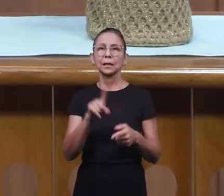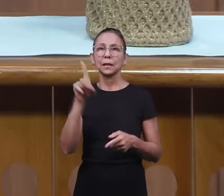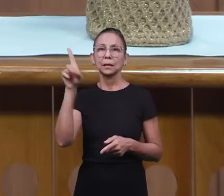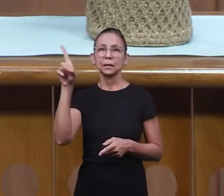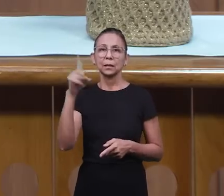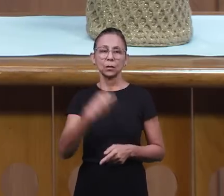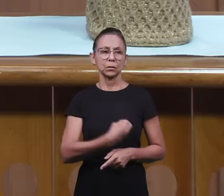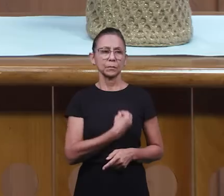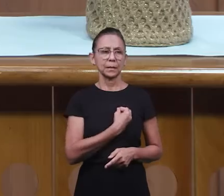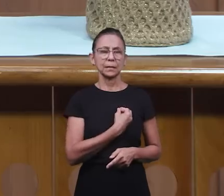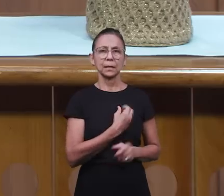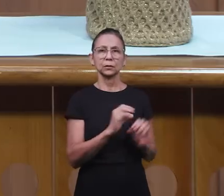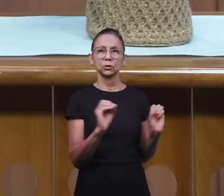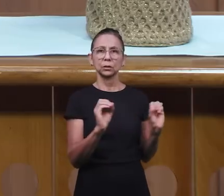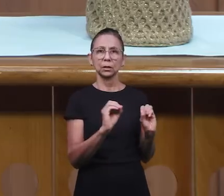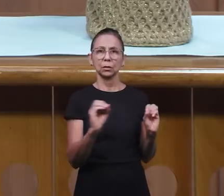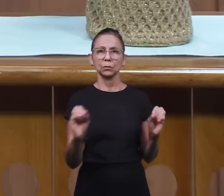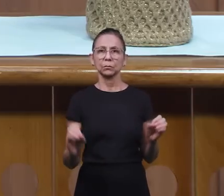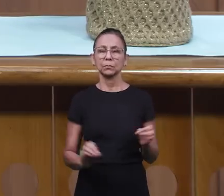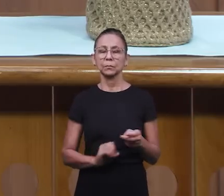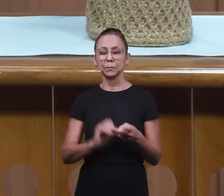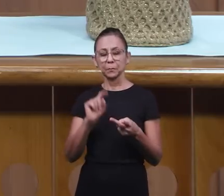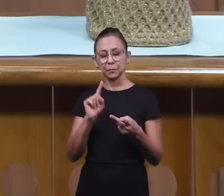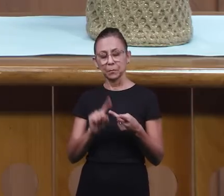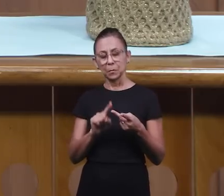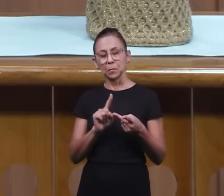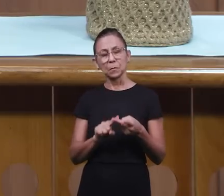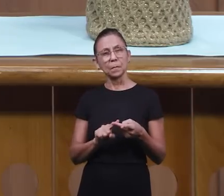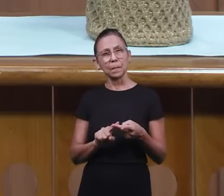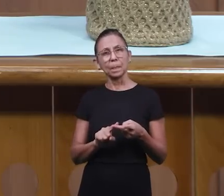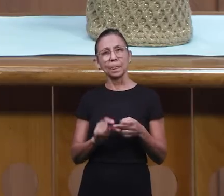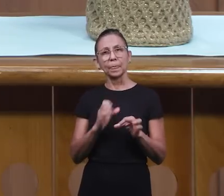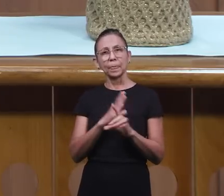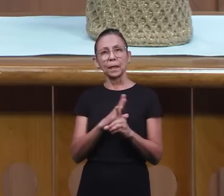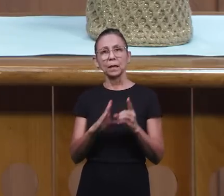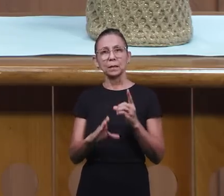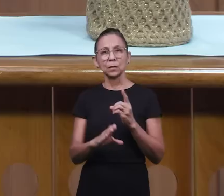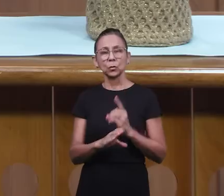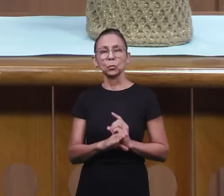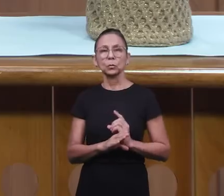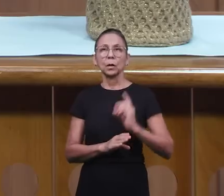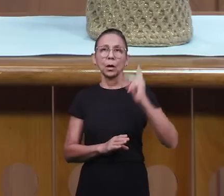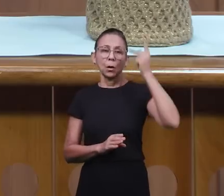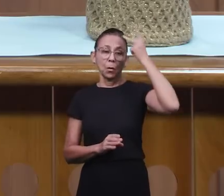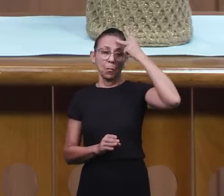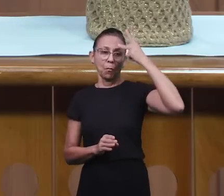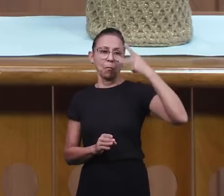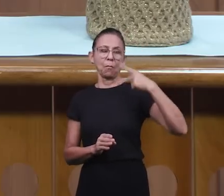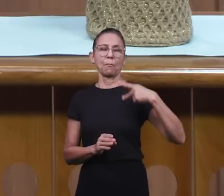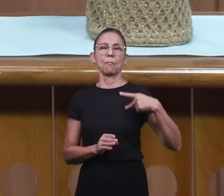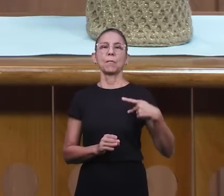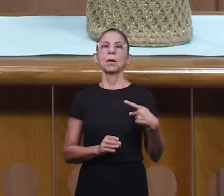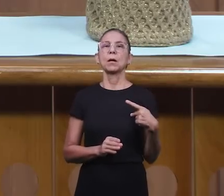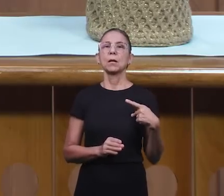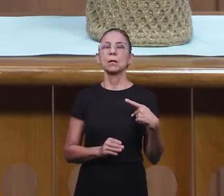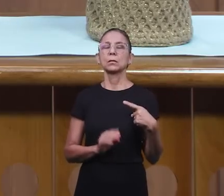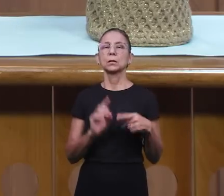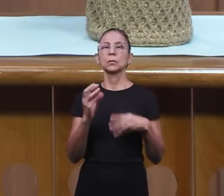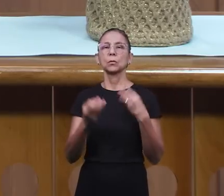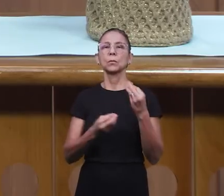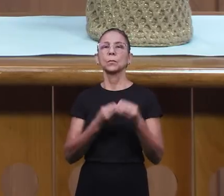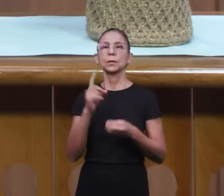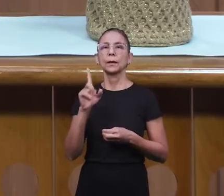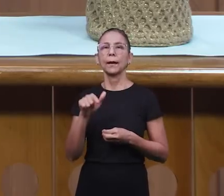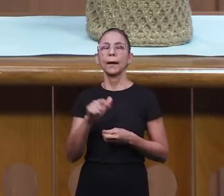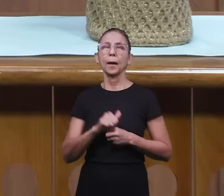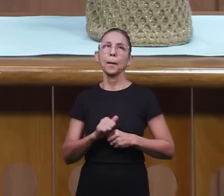presente. E o culto que agrada ao homem é o culto que é feito segundo a mentalidade, ou seja, a